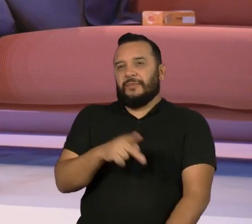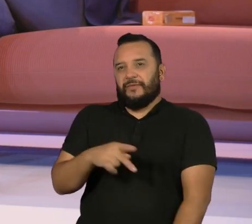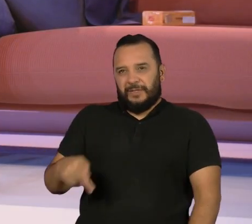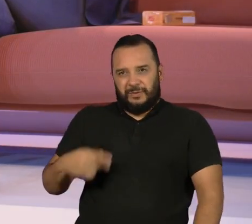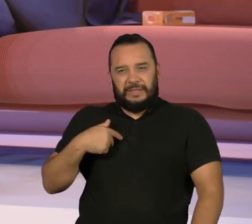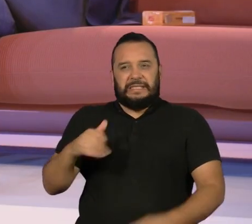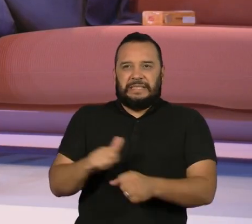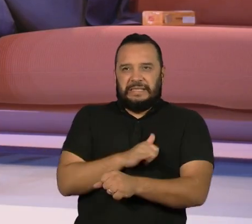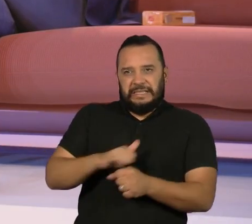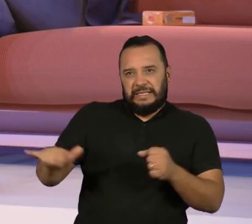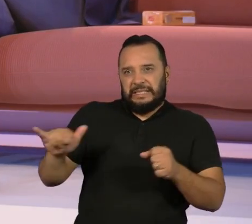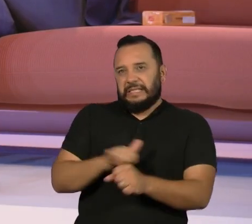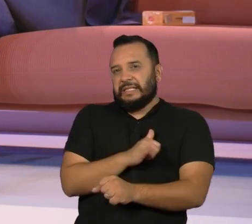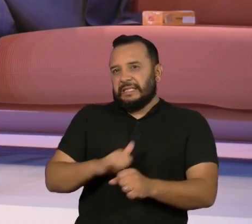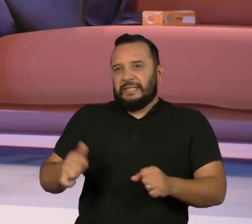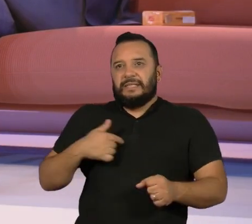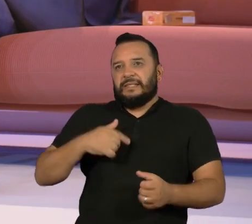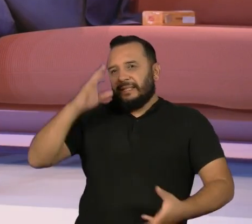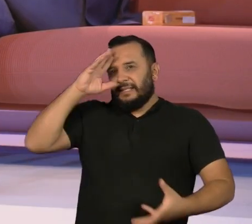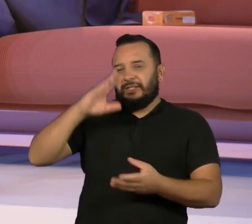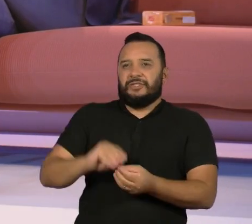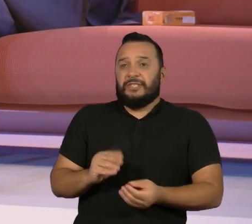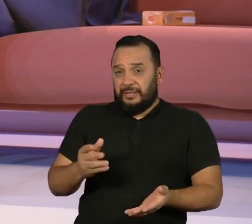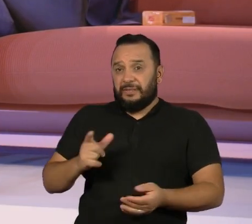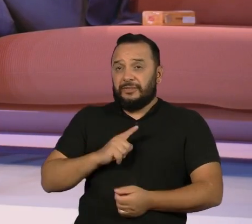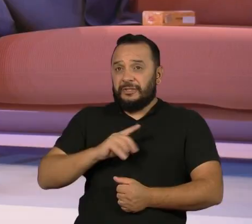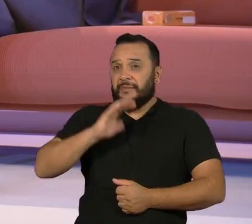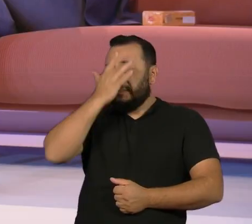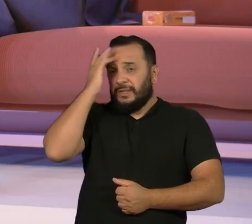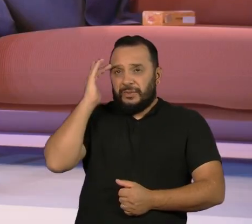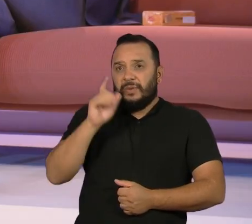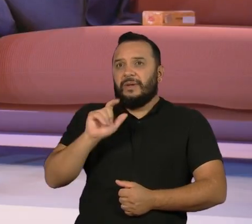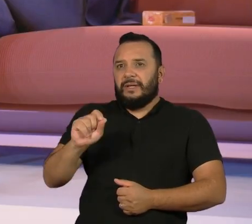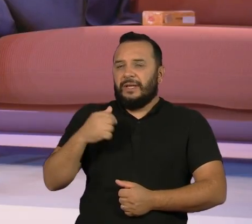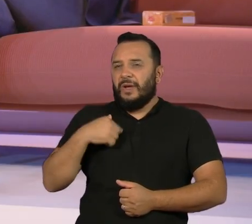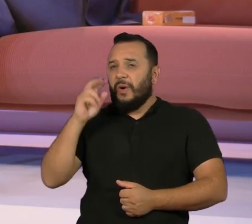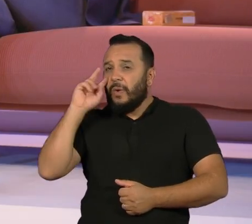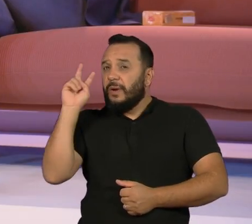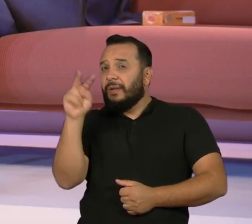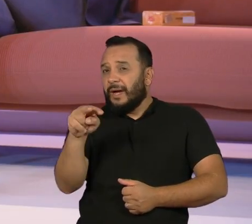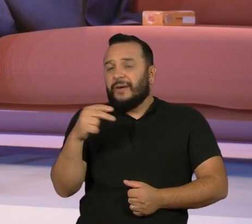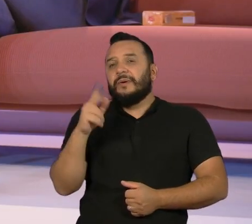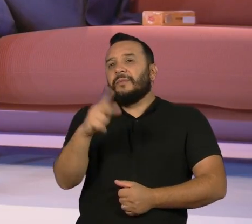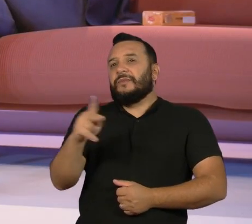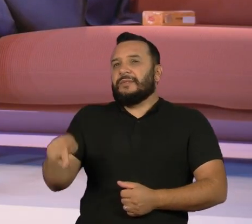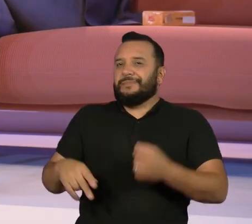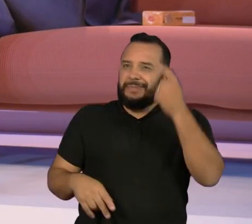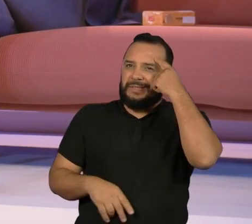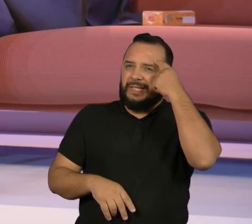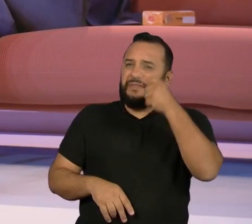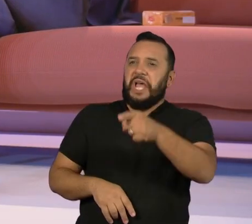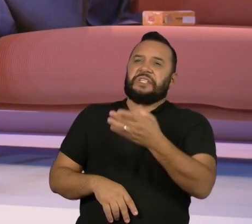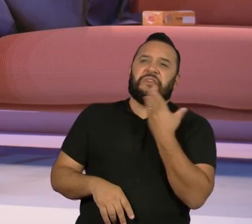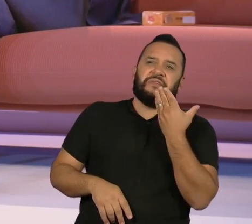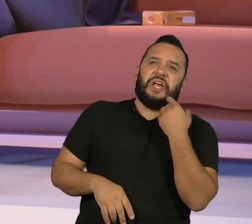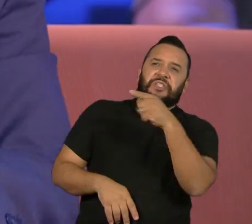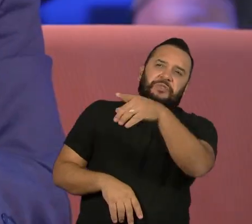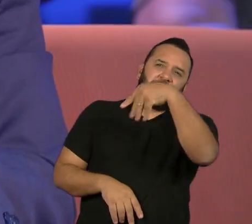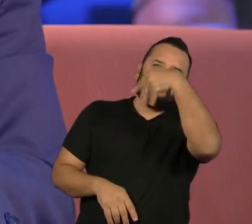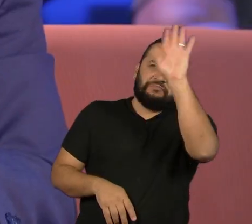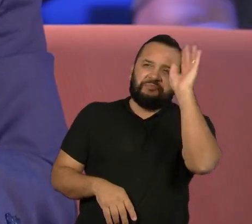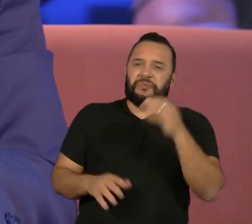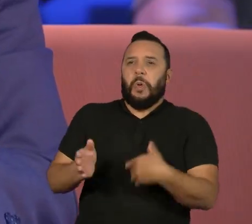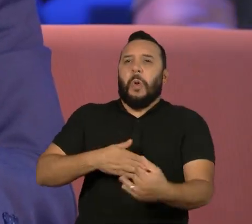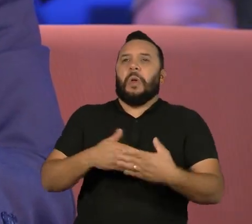também ser bastante compreendida. Eu acho que tinha muita gente que olhava para a profissão do professor e falava o seguinte: isso aí é fácil, qualquer um